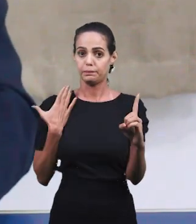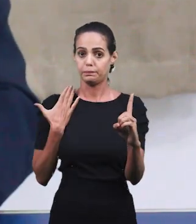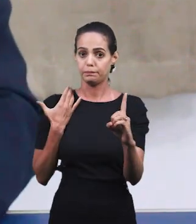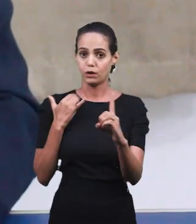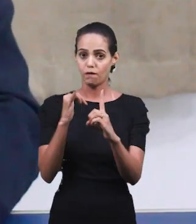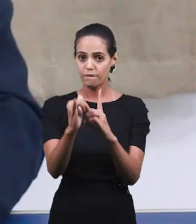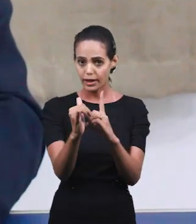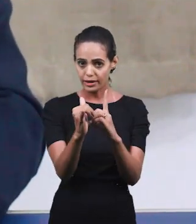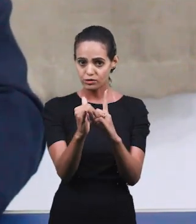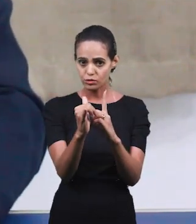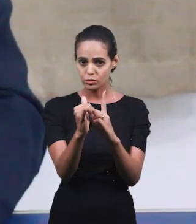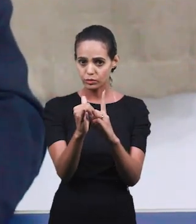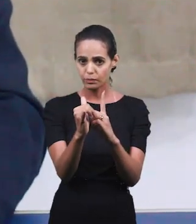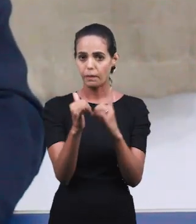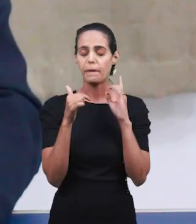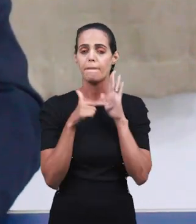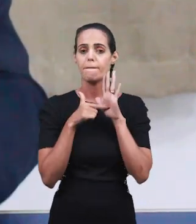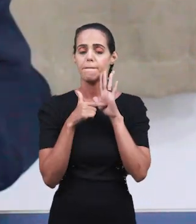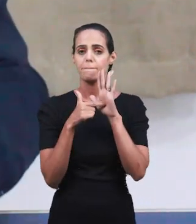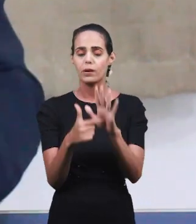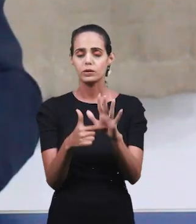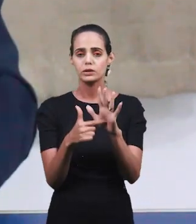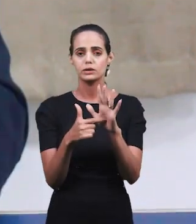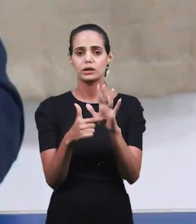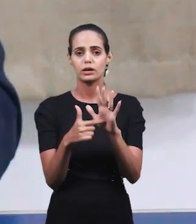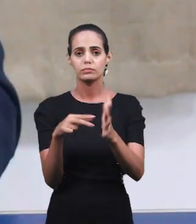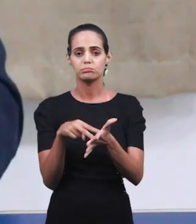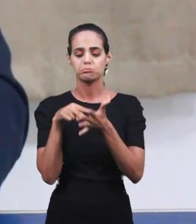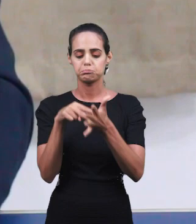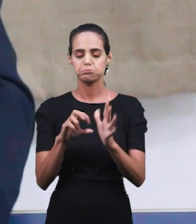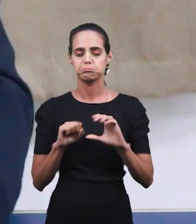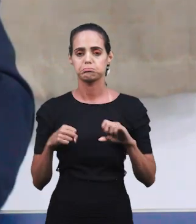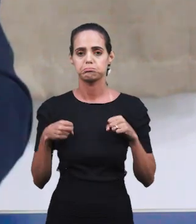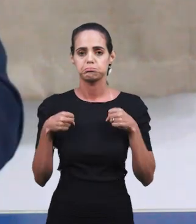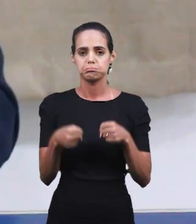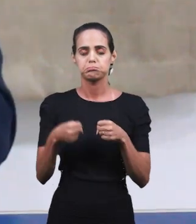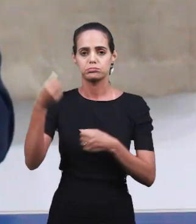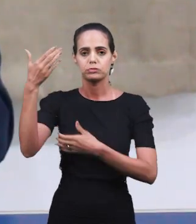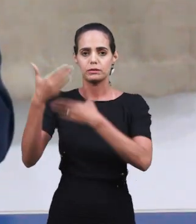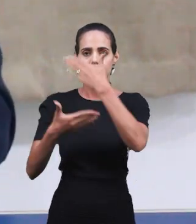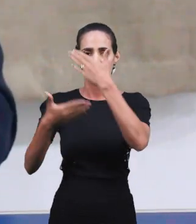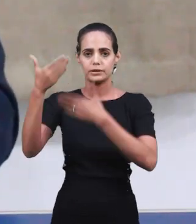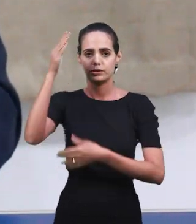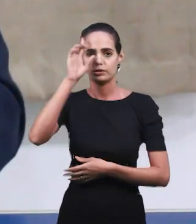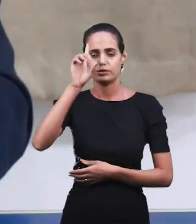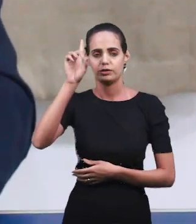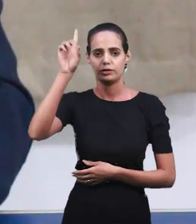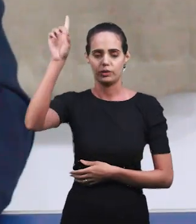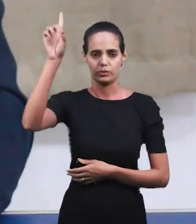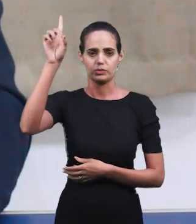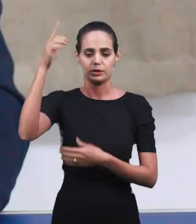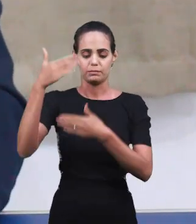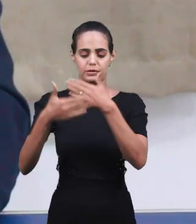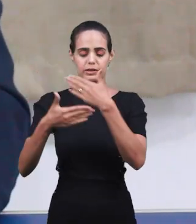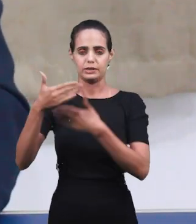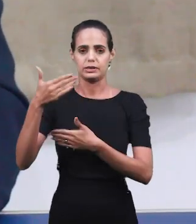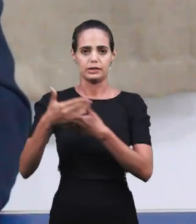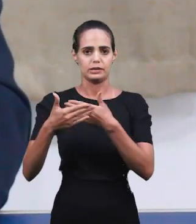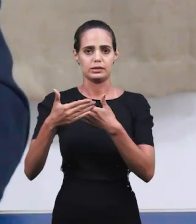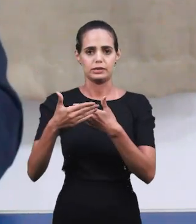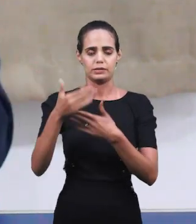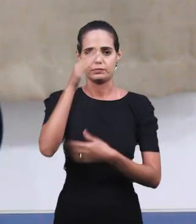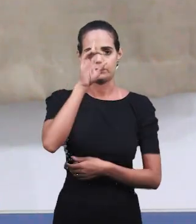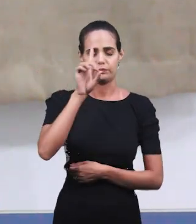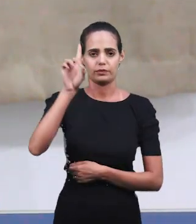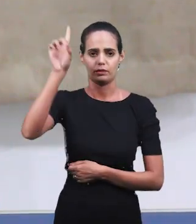têm firmado os pés do povo de Deus na presença dele. Esses estudos,